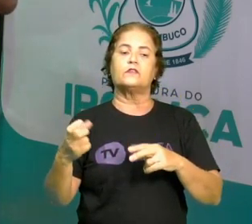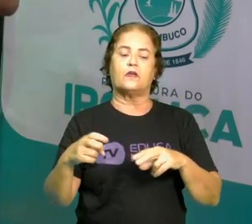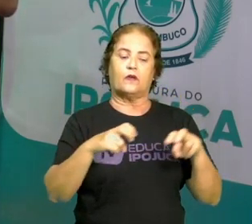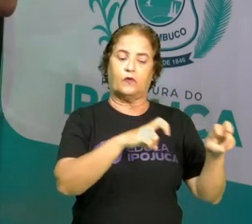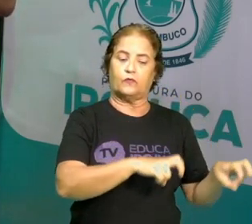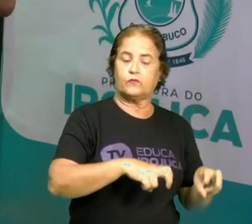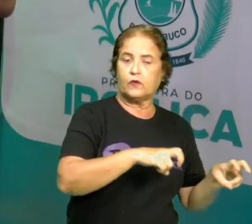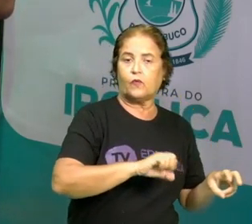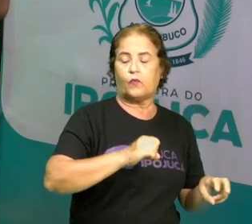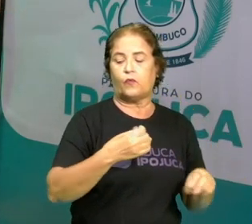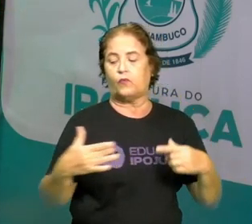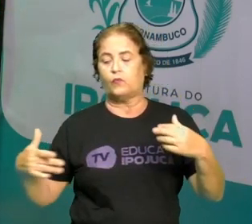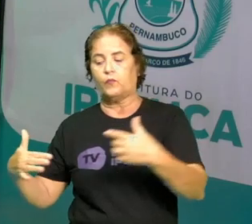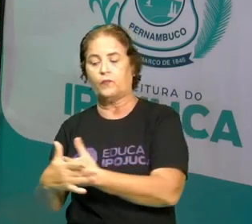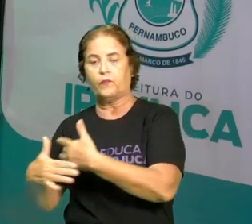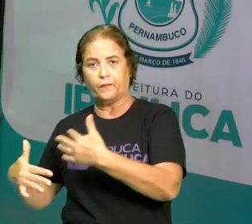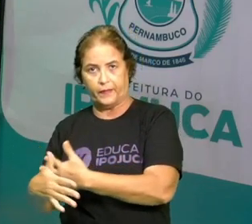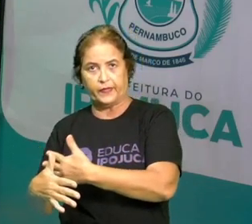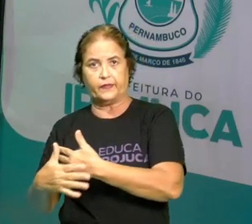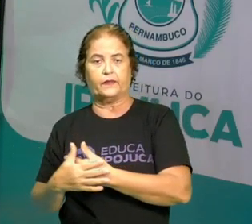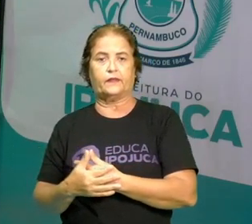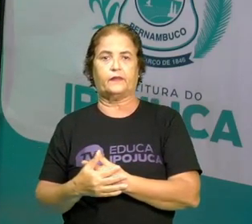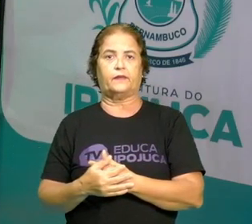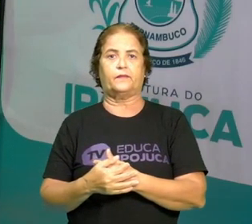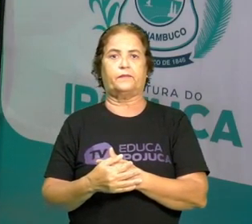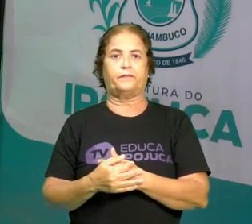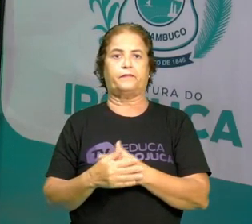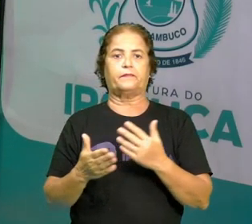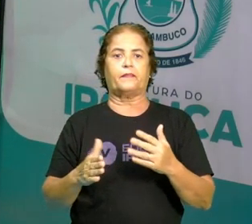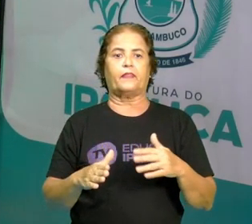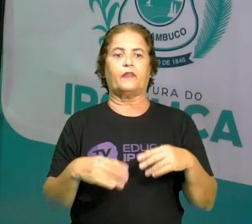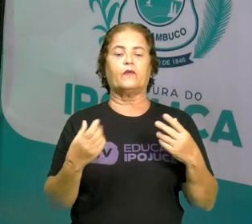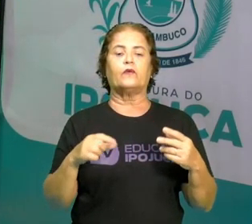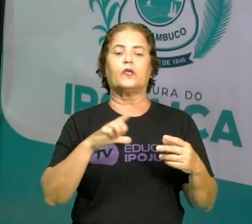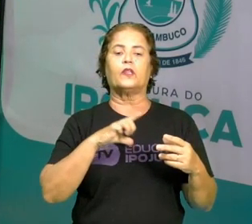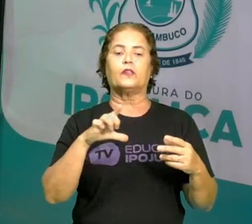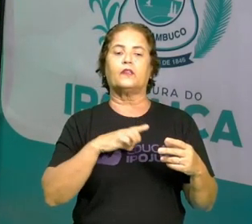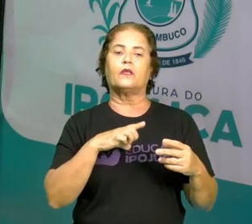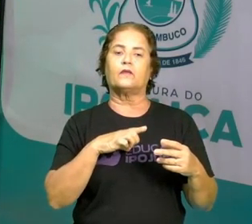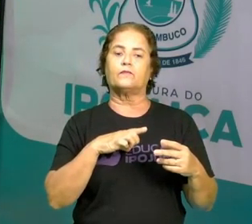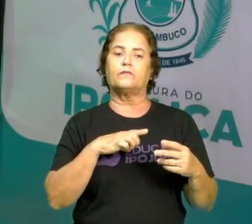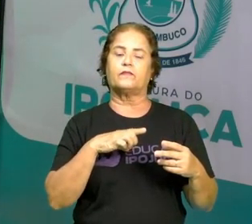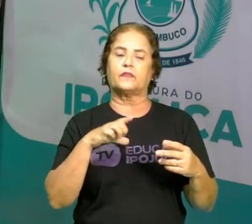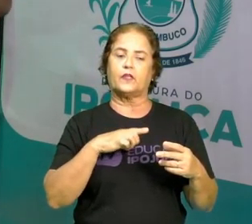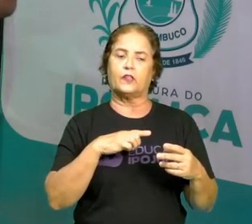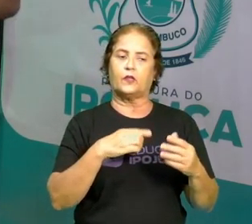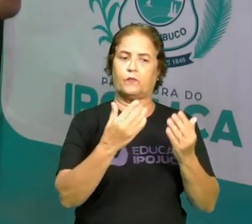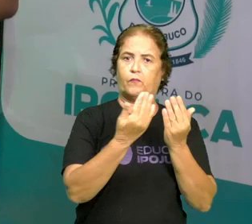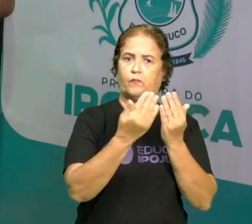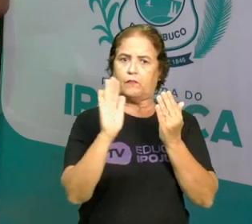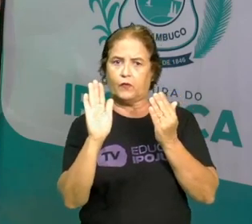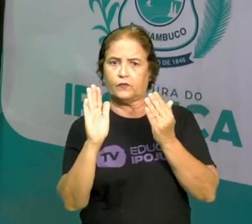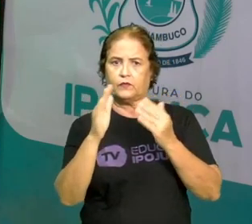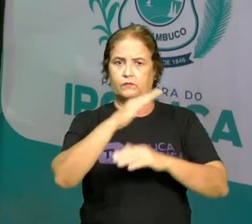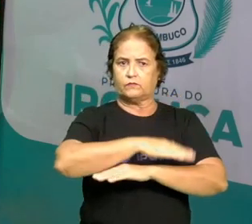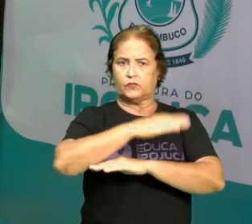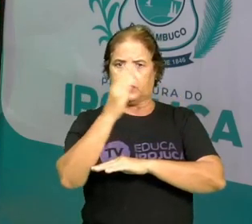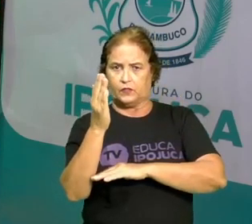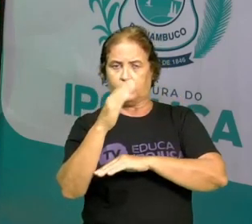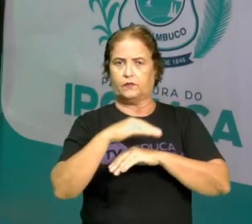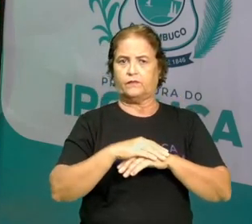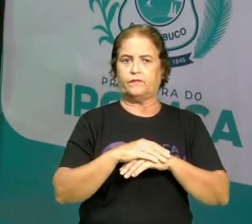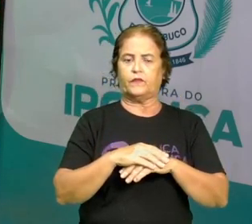zona urbana? Que é onde, o que ela tem? Será que ela tem porta, janela?